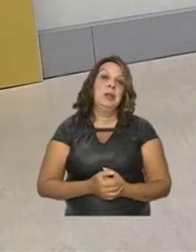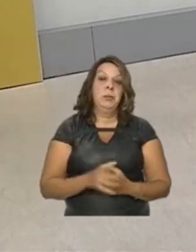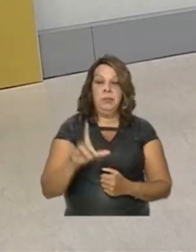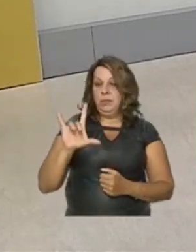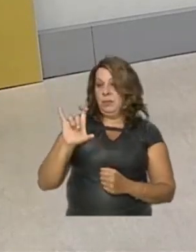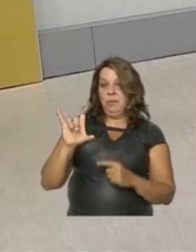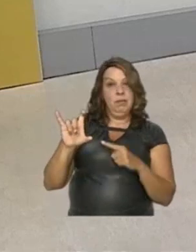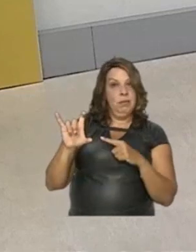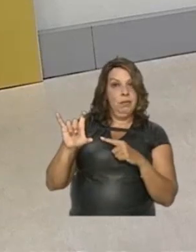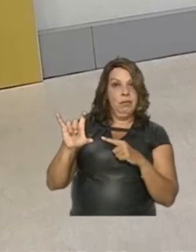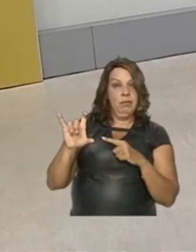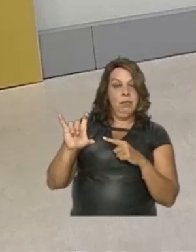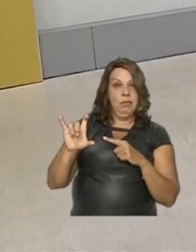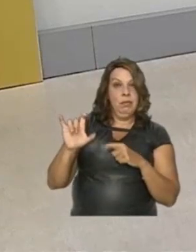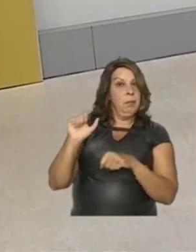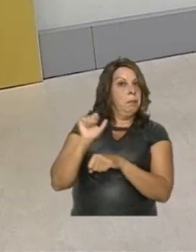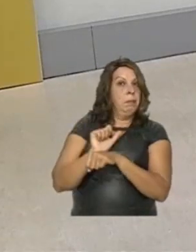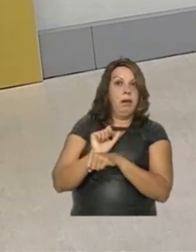não para, viu?